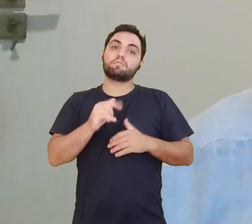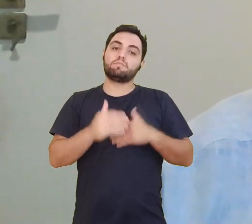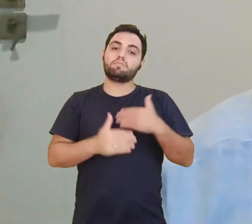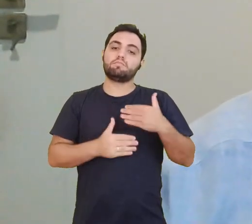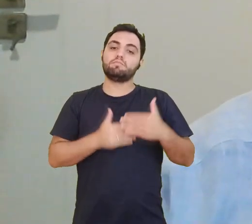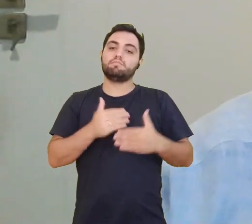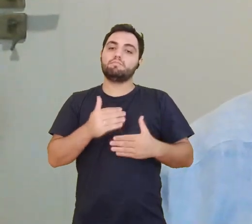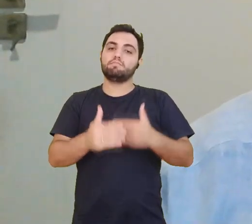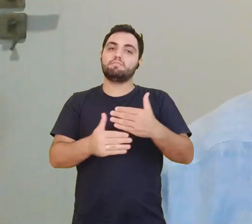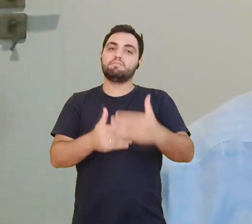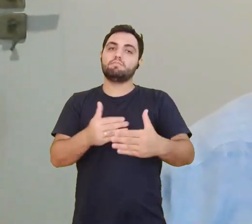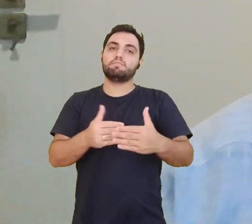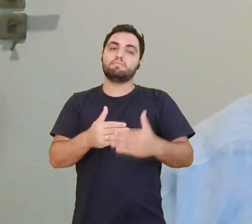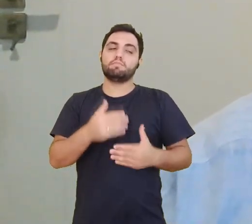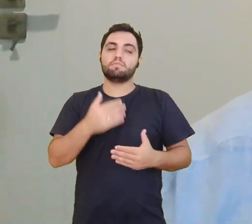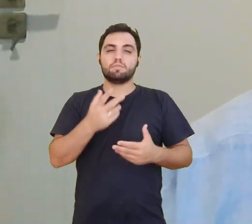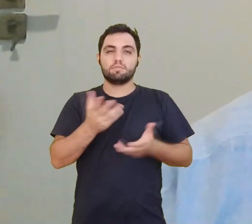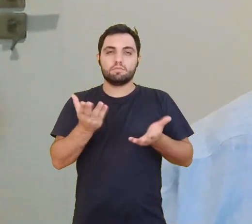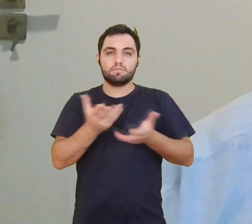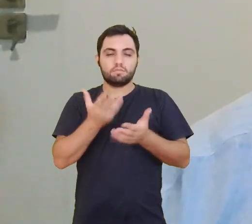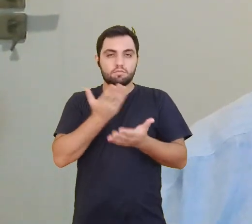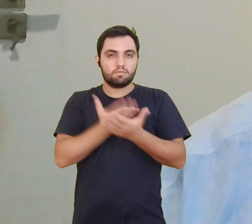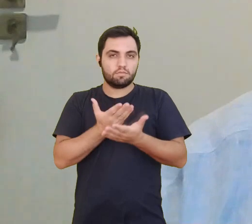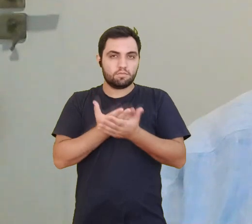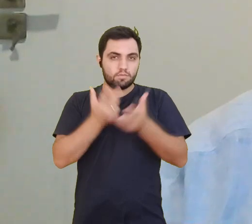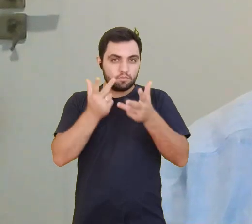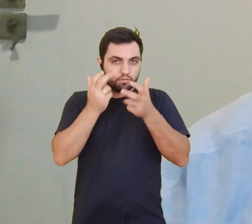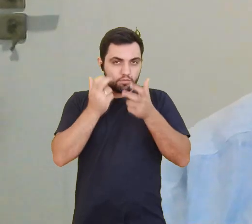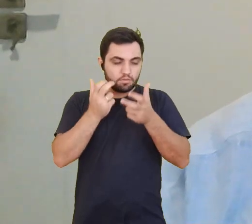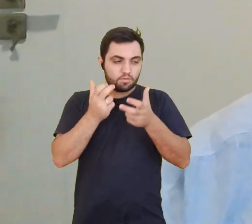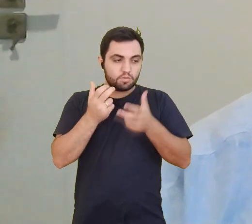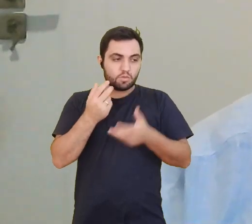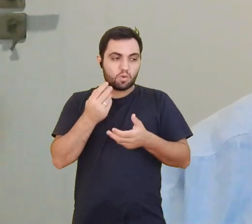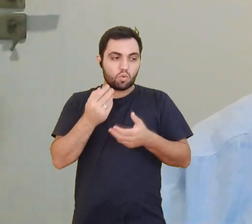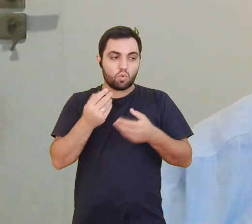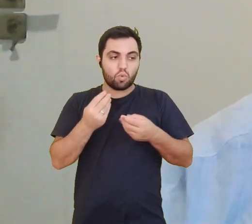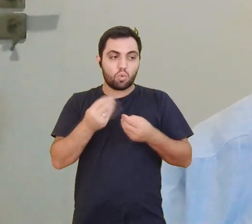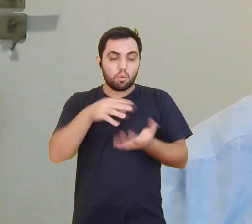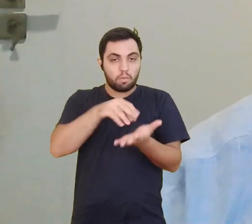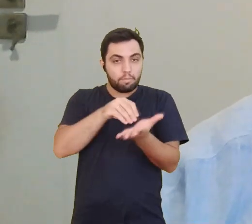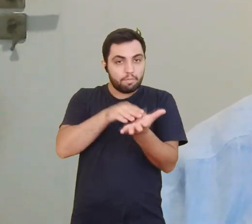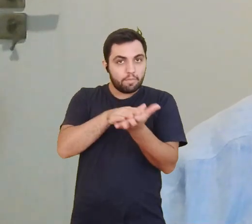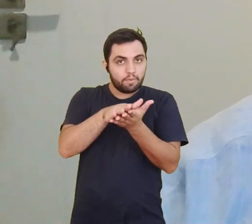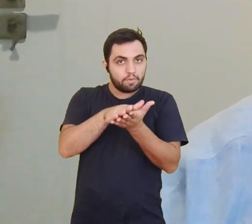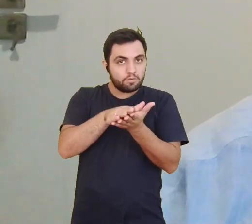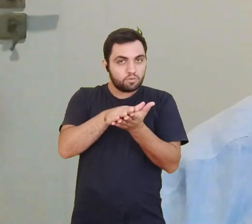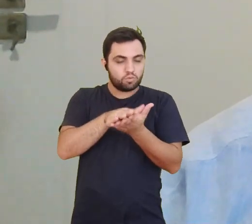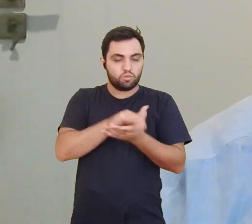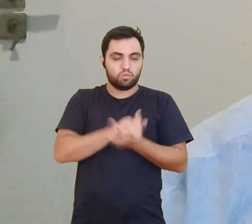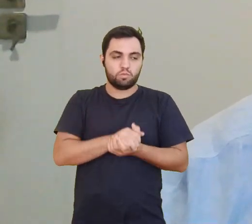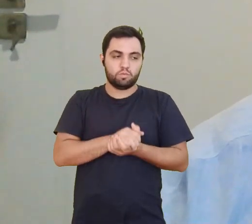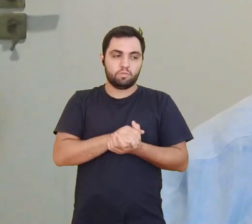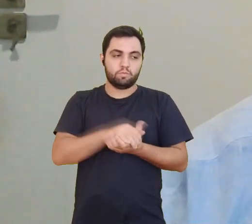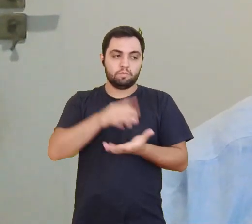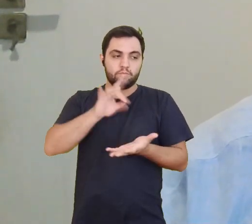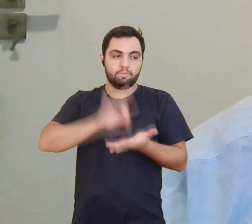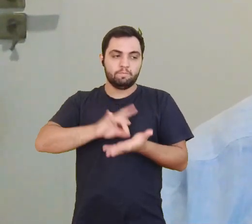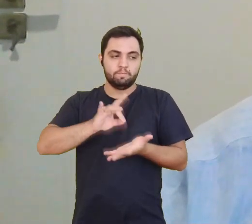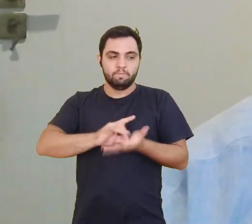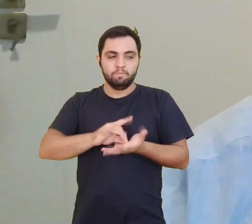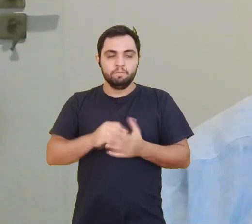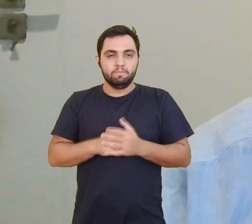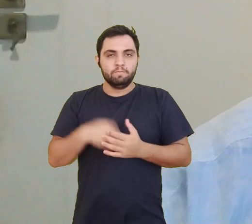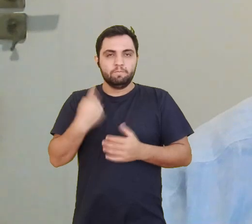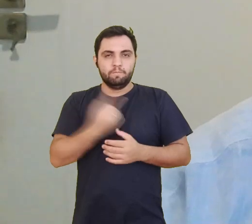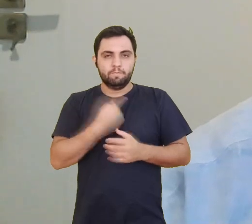processo. Agora vamos dar uma olhada na impressora realmente do ponto de vista físico, tá? Nós